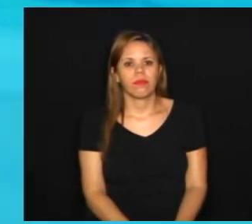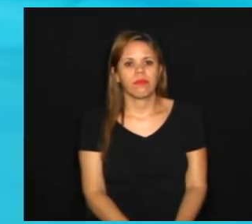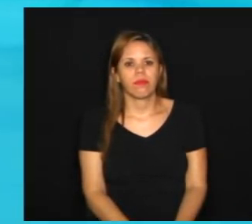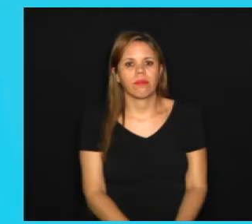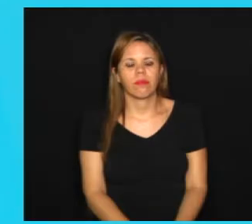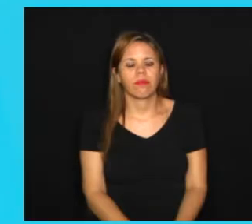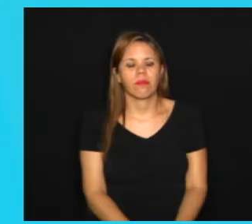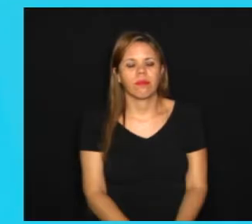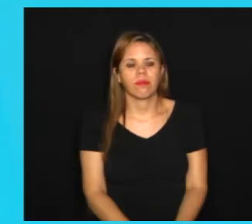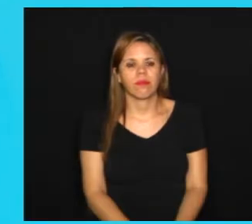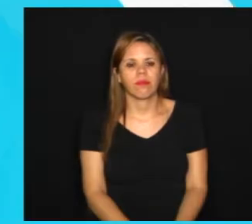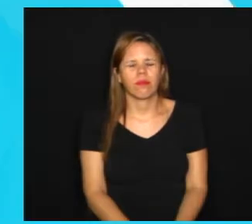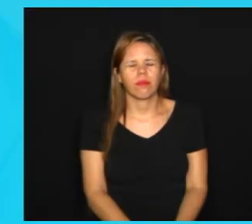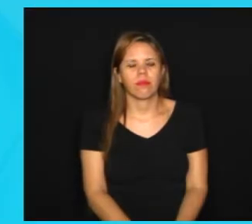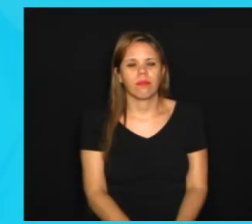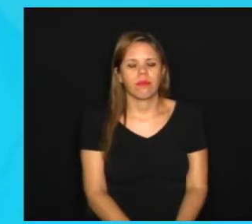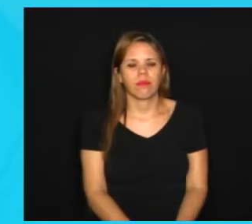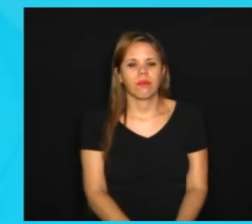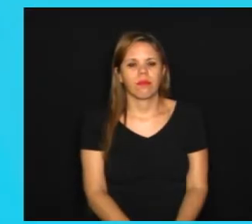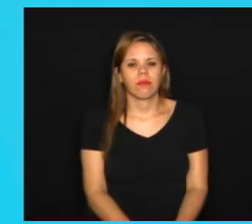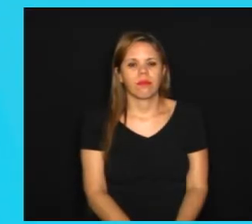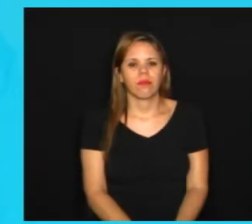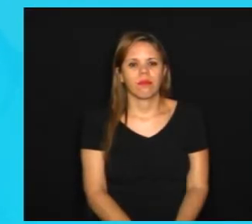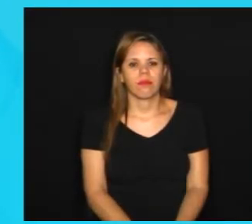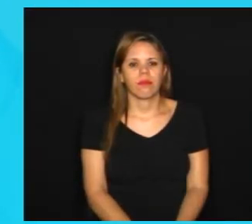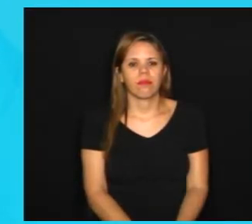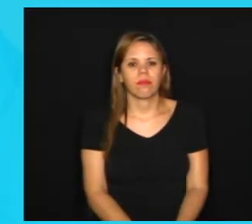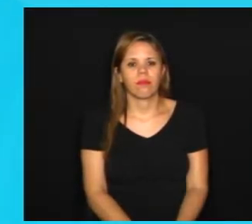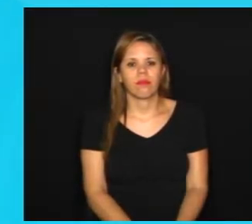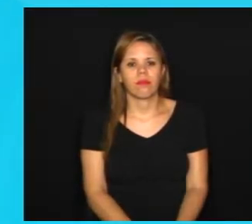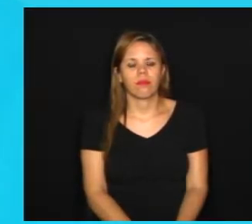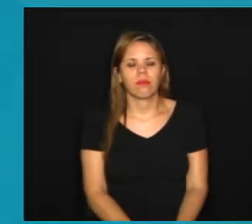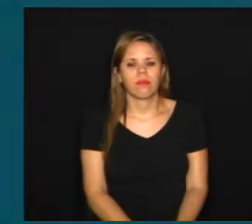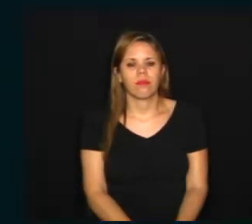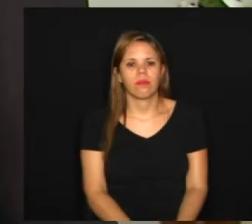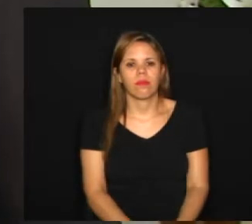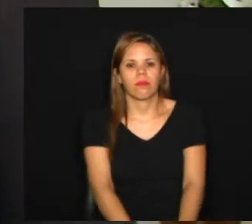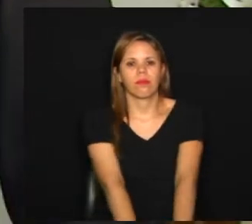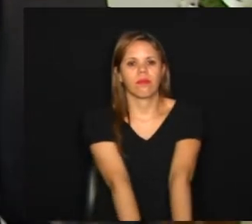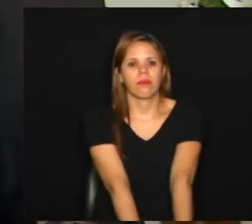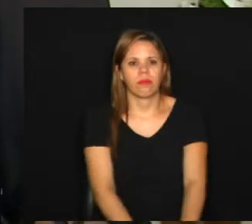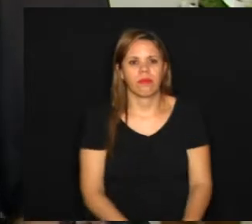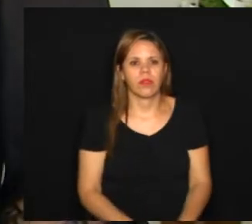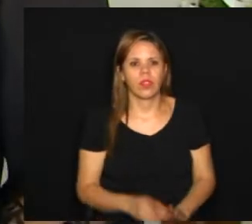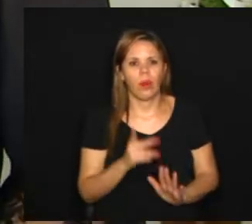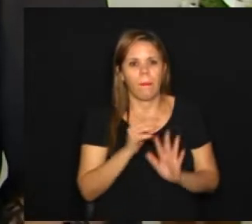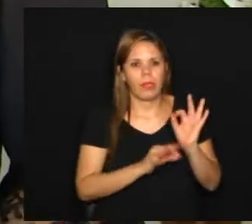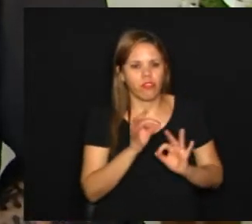de trombose. Esse é o tema agora do quadro Saúde desta segunda-feira.